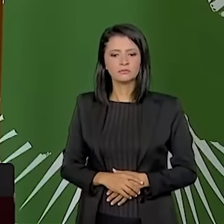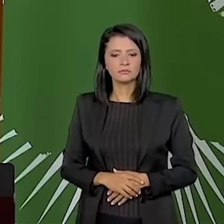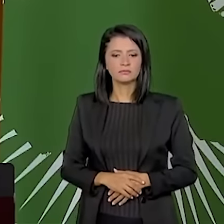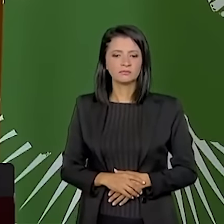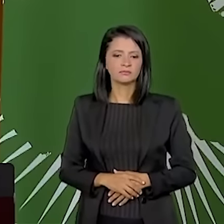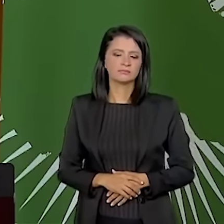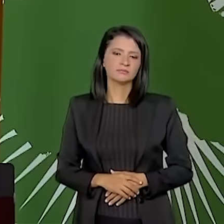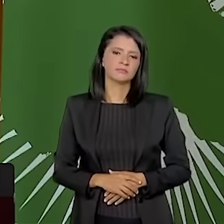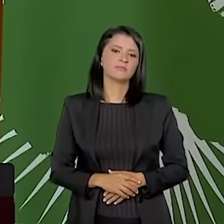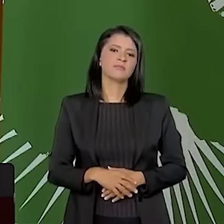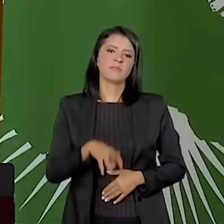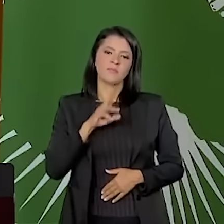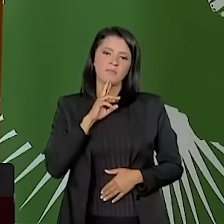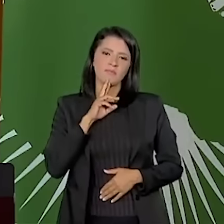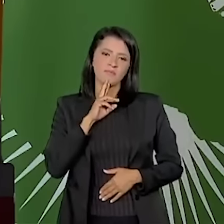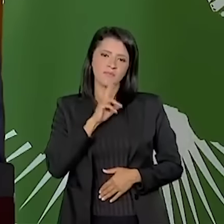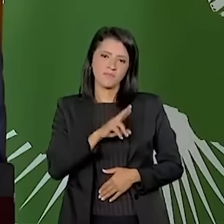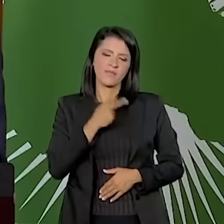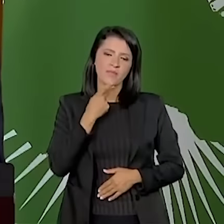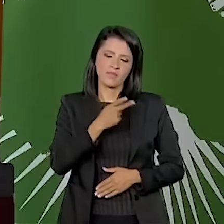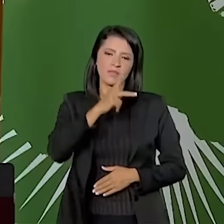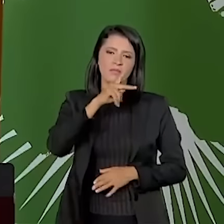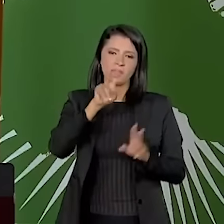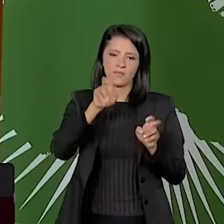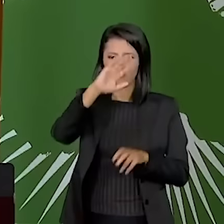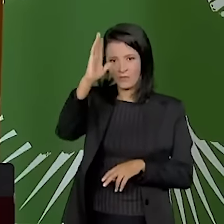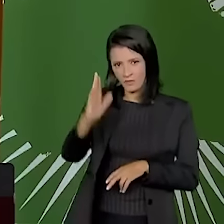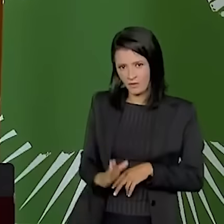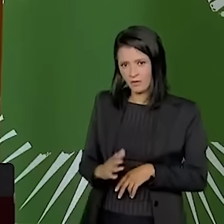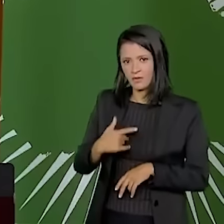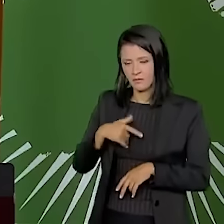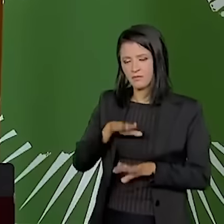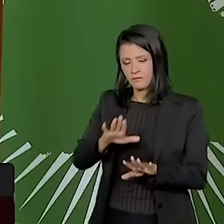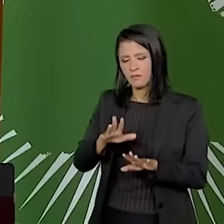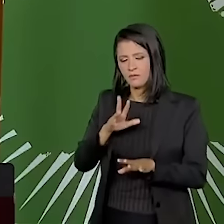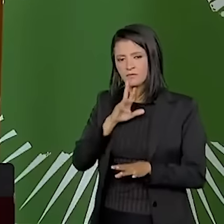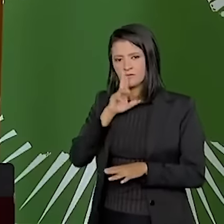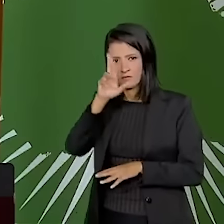Eu não ia responder sobre o Brasil, mas eu vou responder.